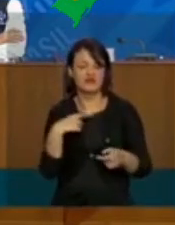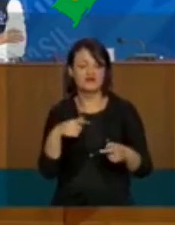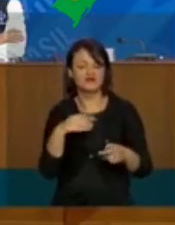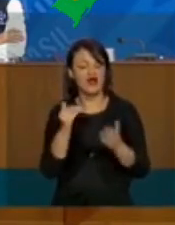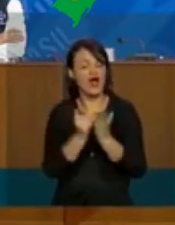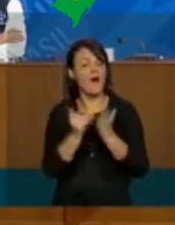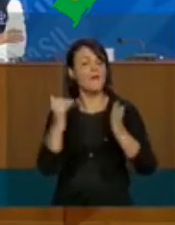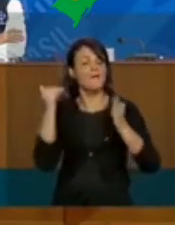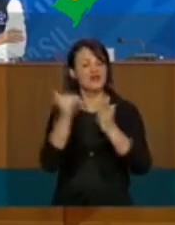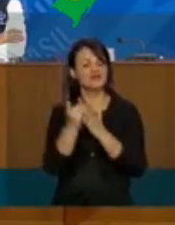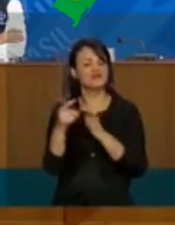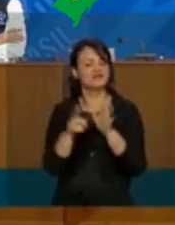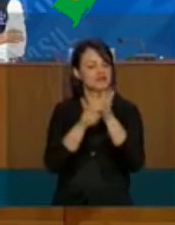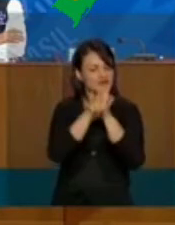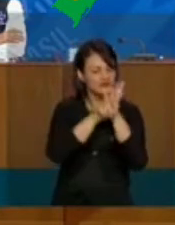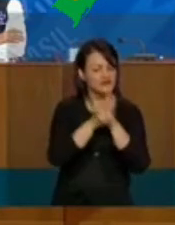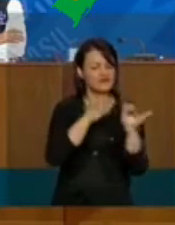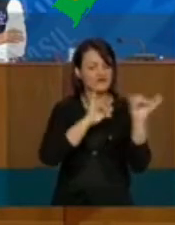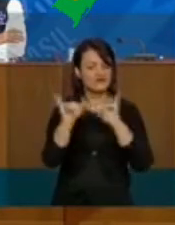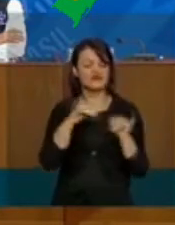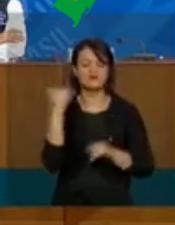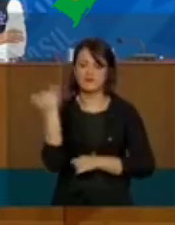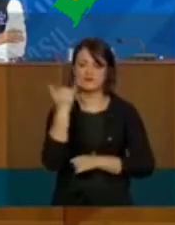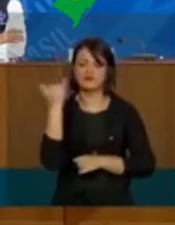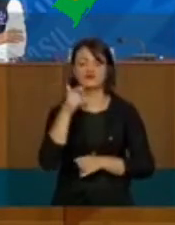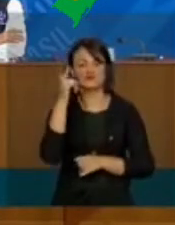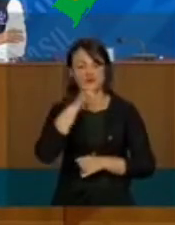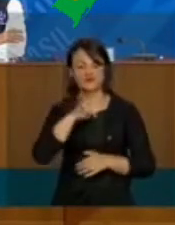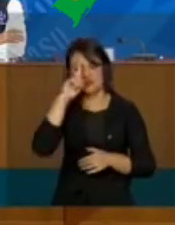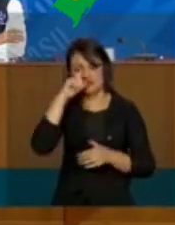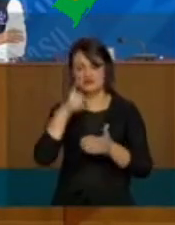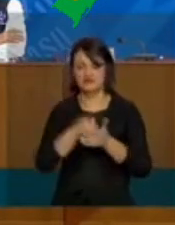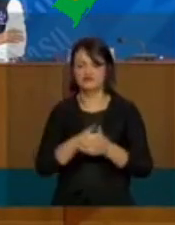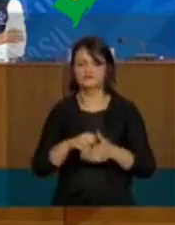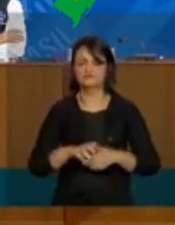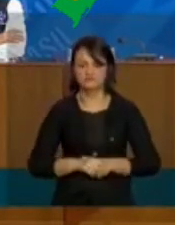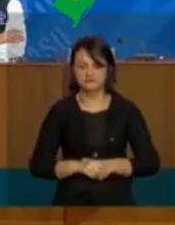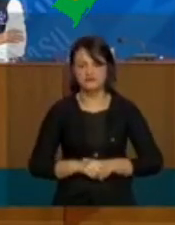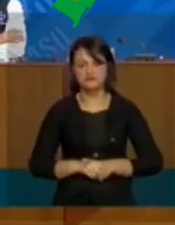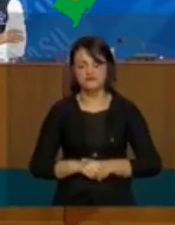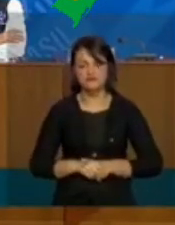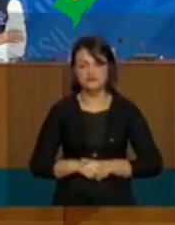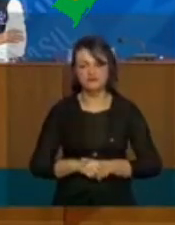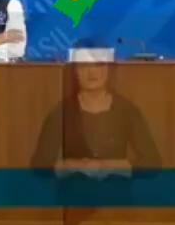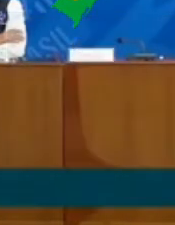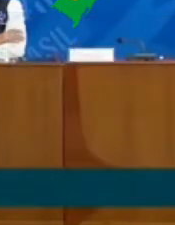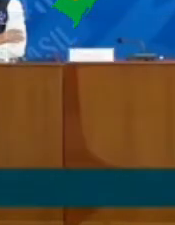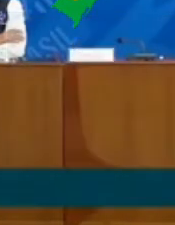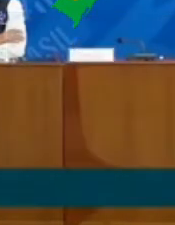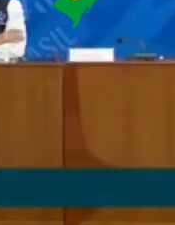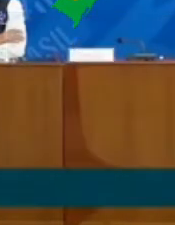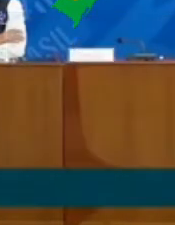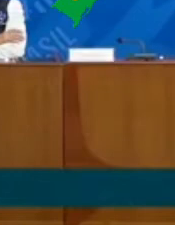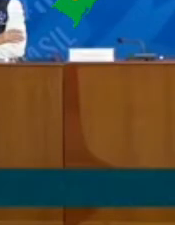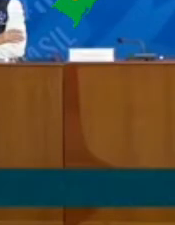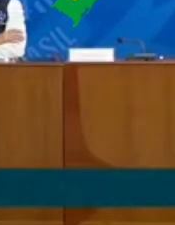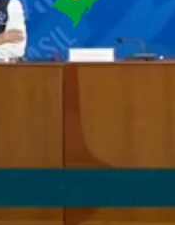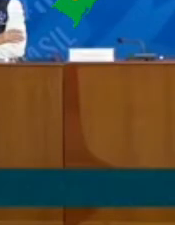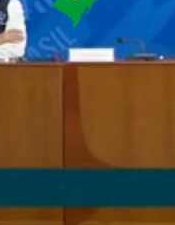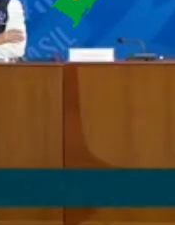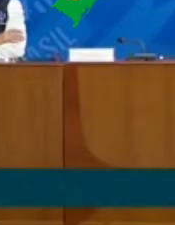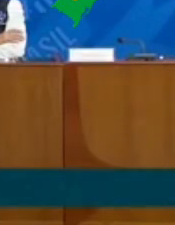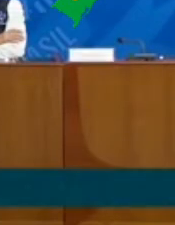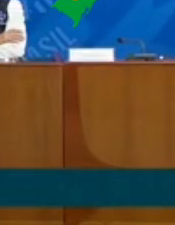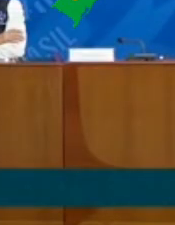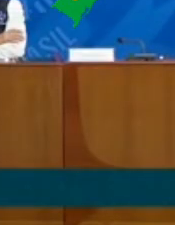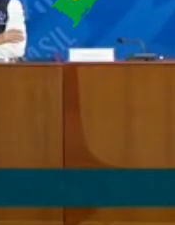esse tipo de informação importante para a tomada de decisão. O André, do Globo, após reclamação de alguns países